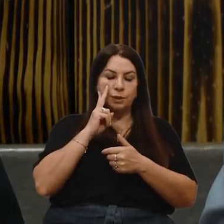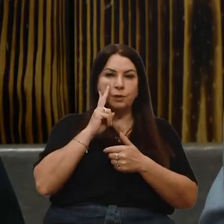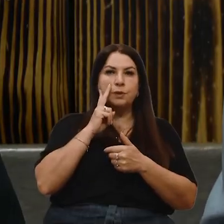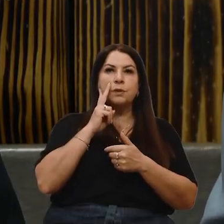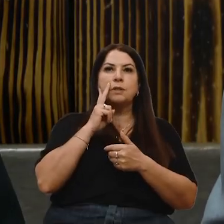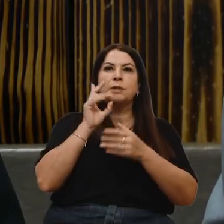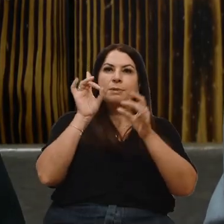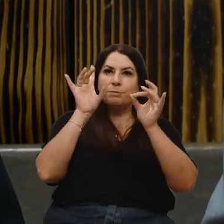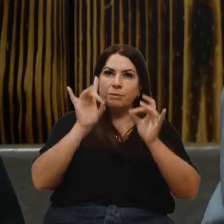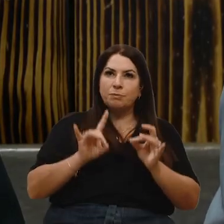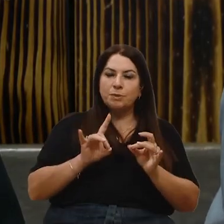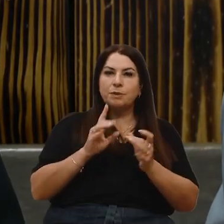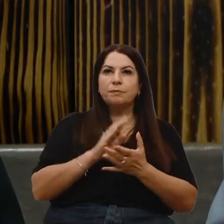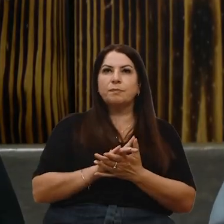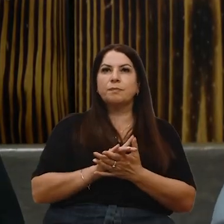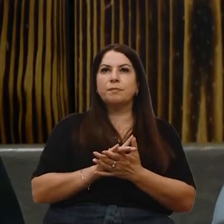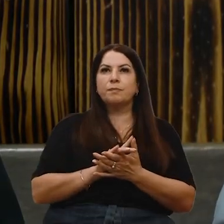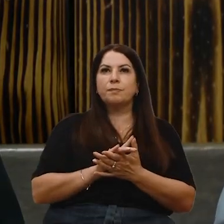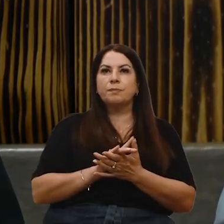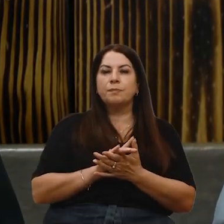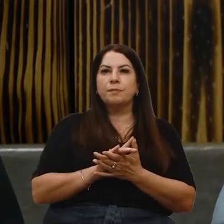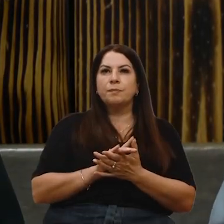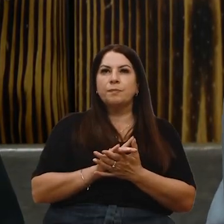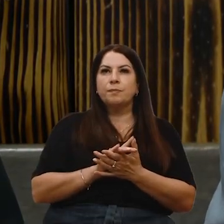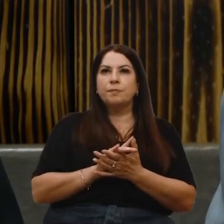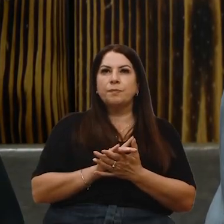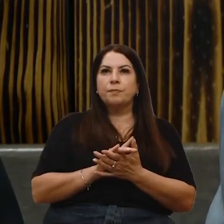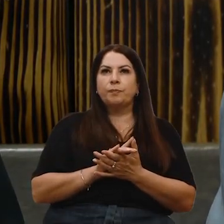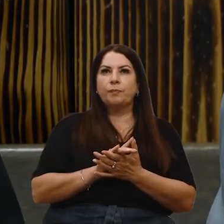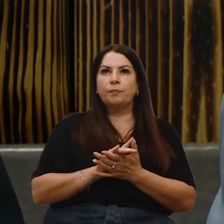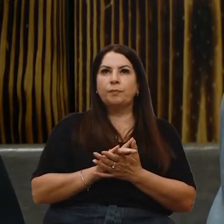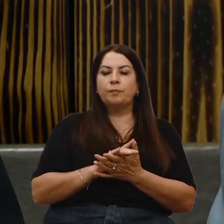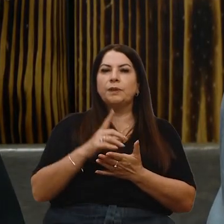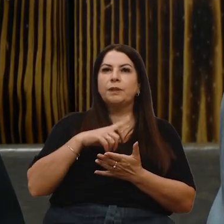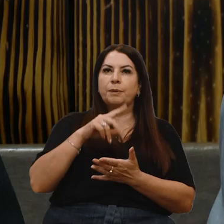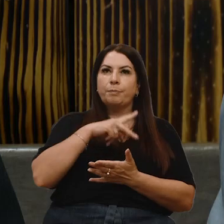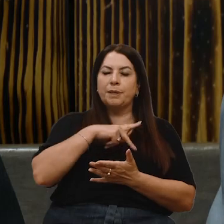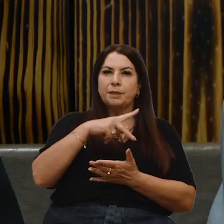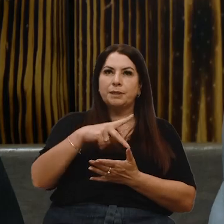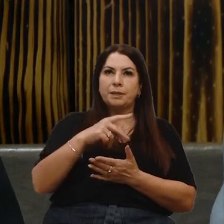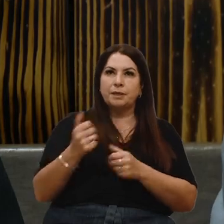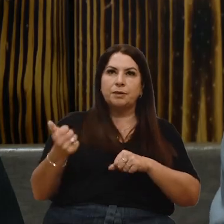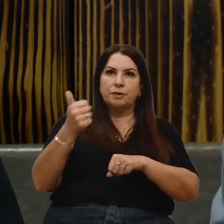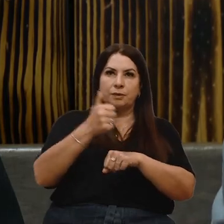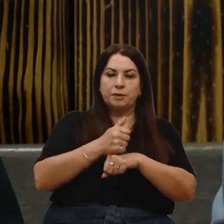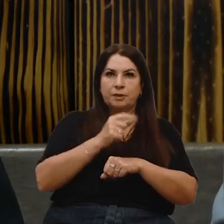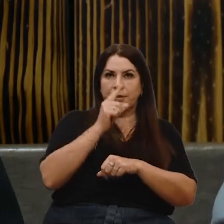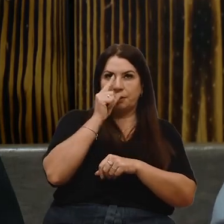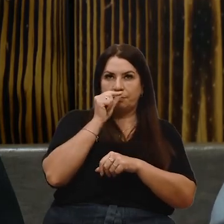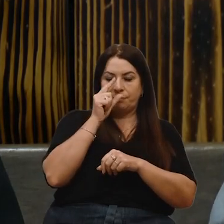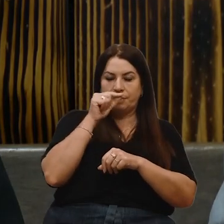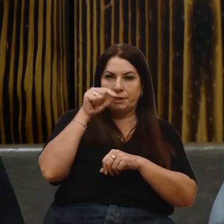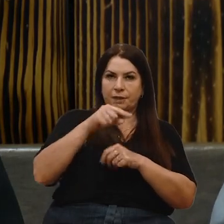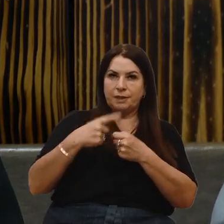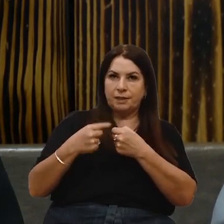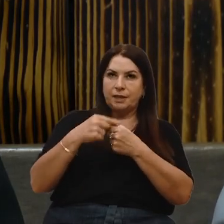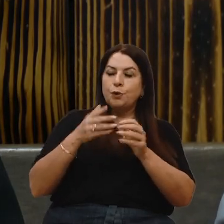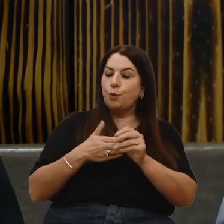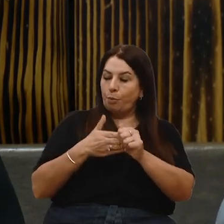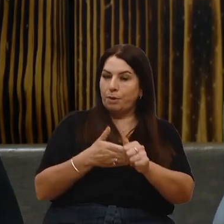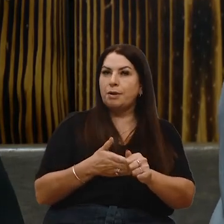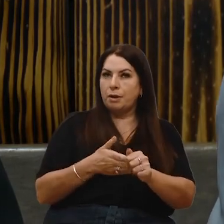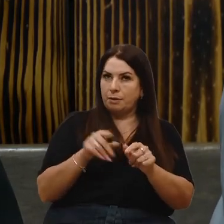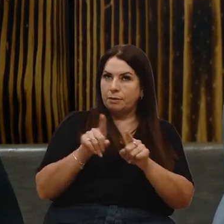vinho, mais especificadamente, quando teve o presidente em exercício Geraldo Alckmin esteve aqui na cidade,